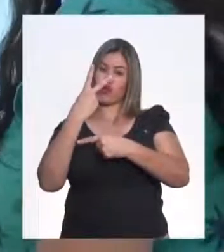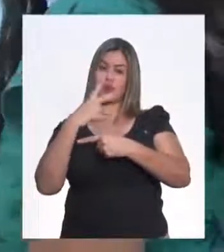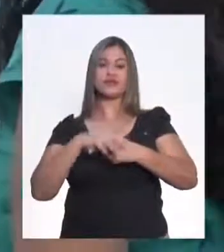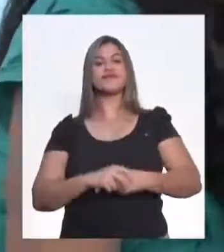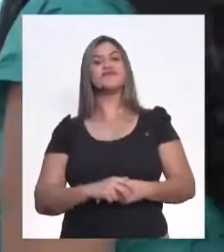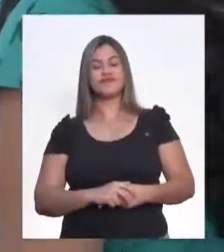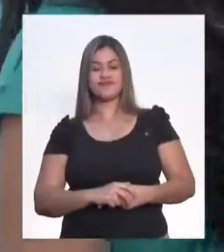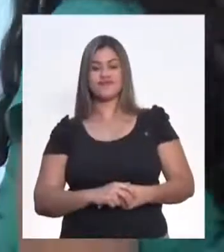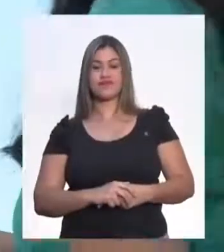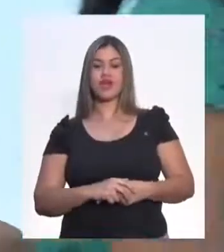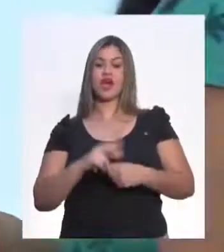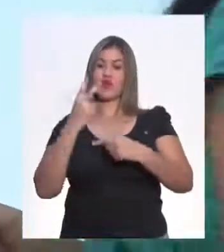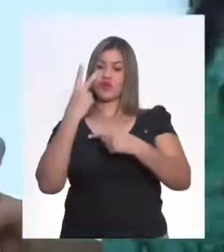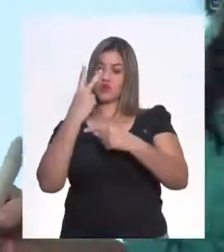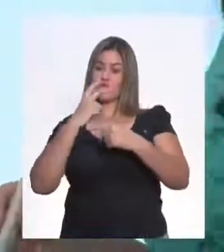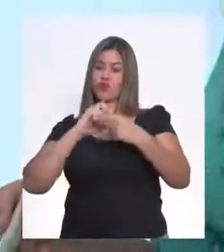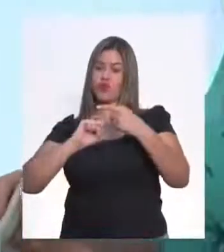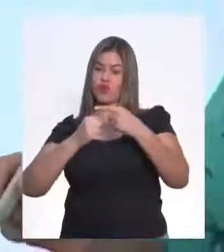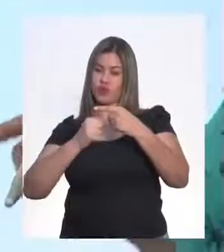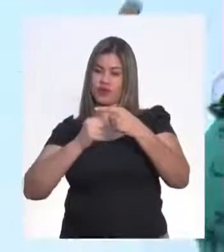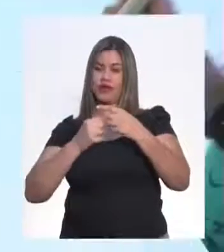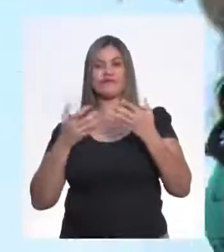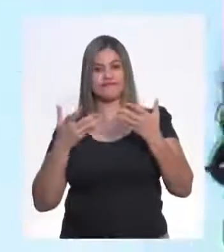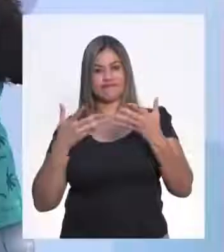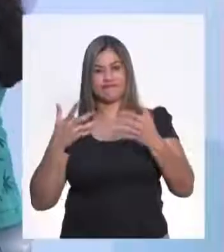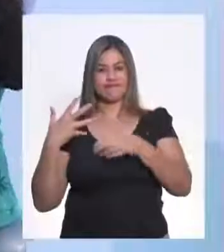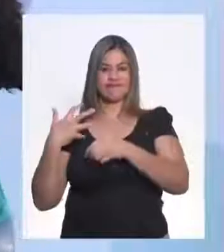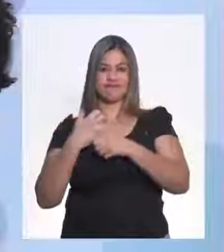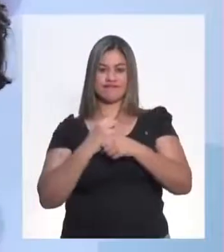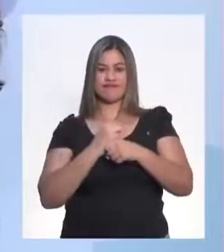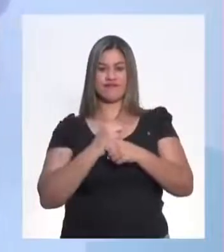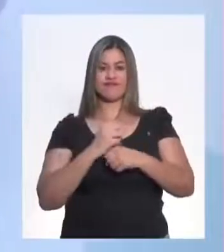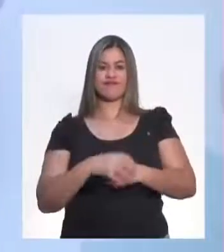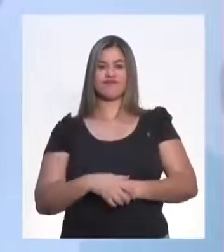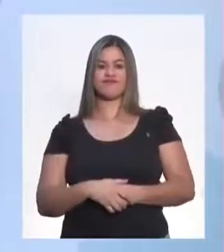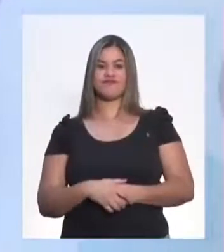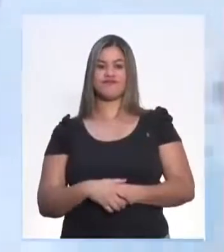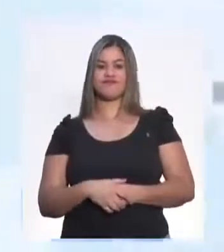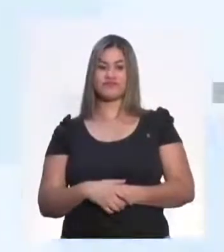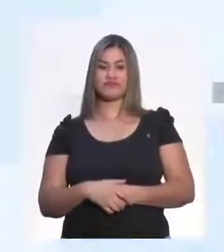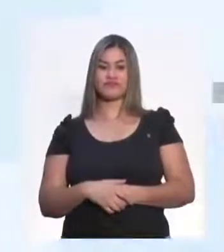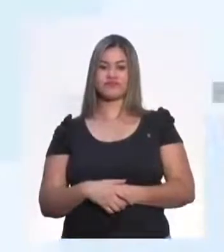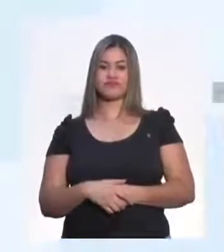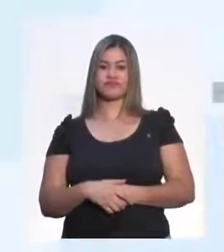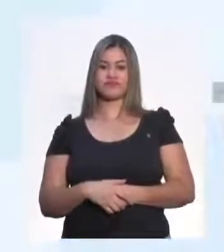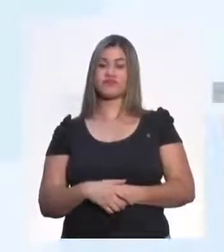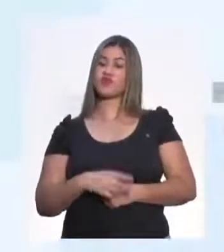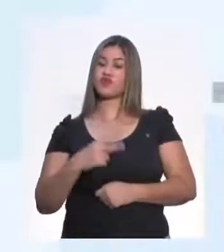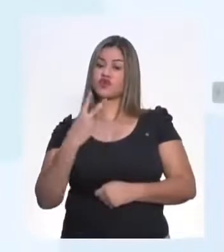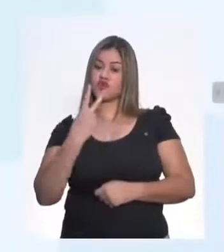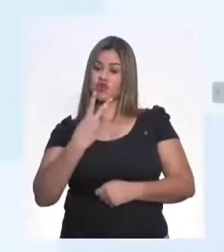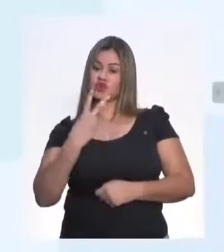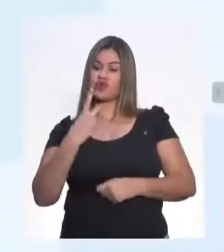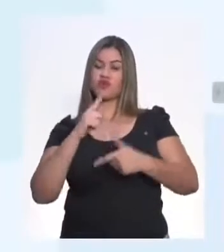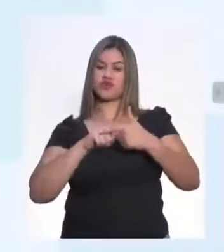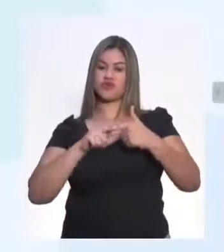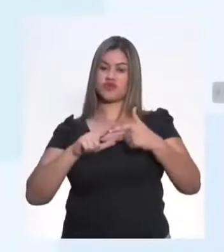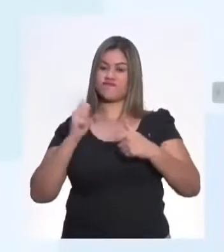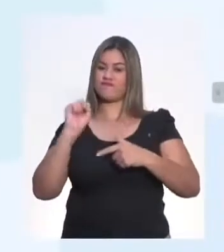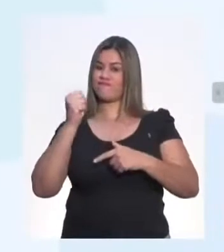2 oitavos. Muito bem, vamos fazer a continha? Vou fazer ela aqui em cima. 2 dividido por